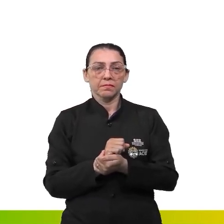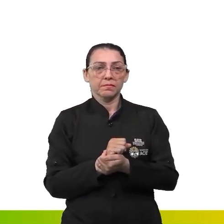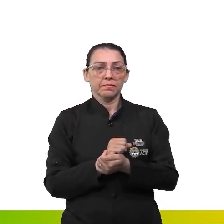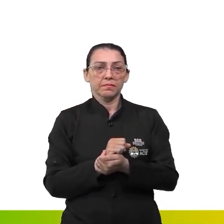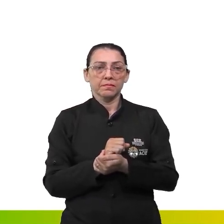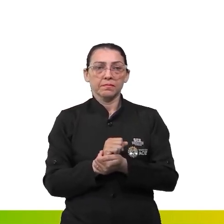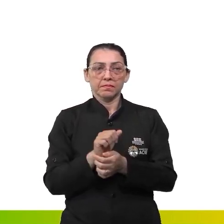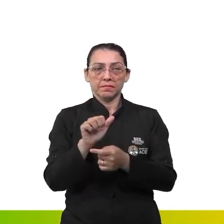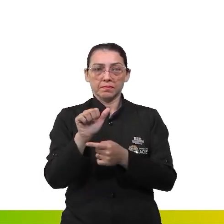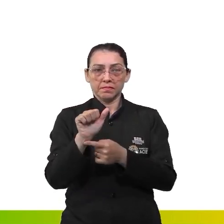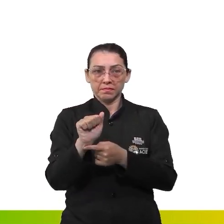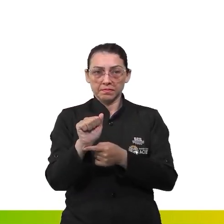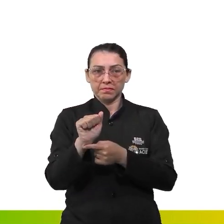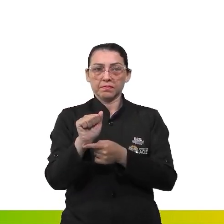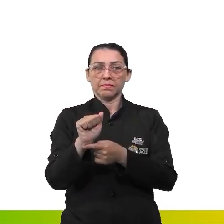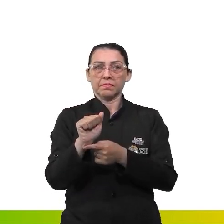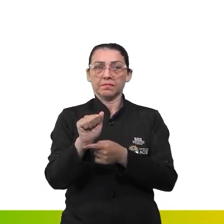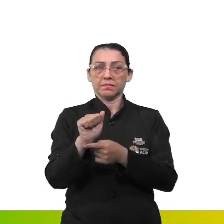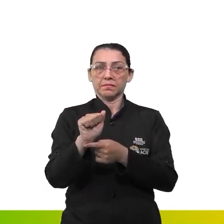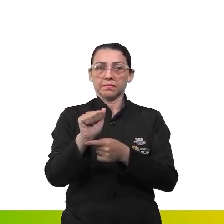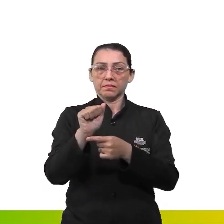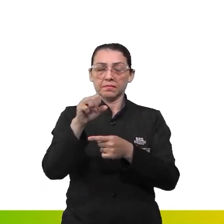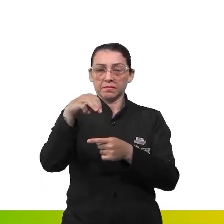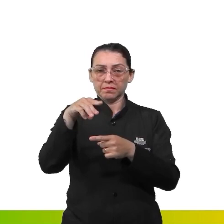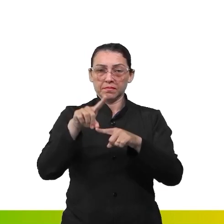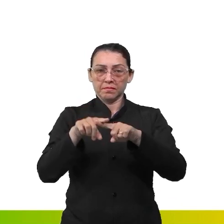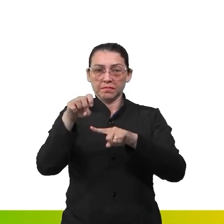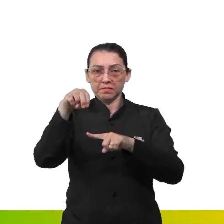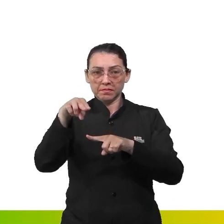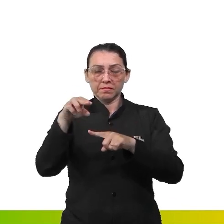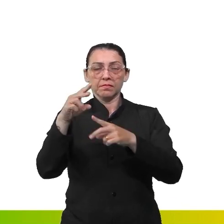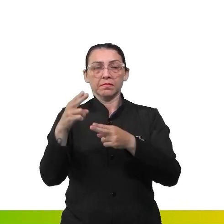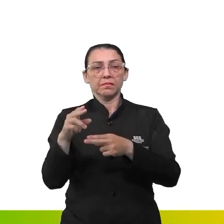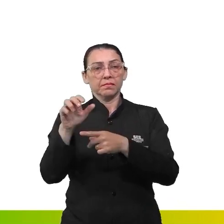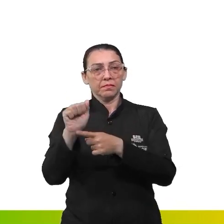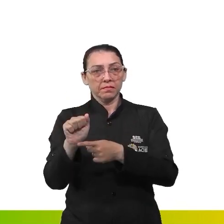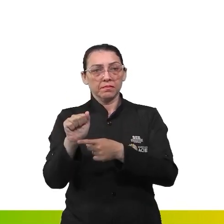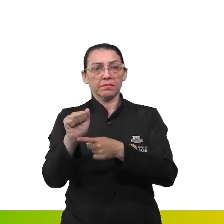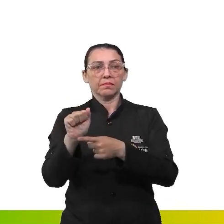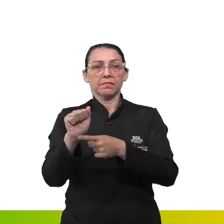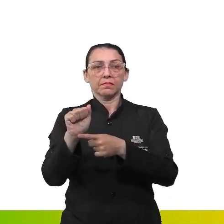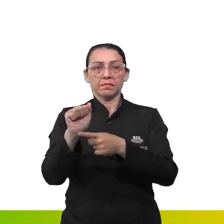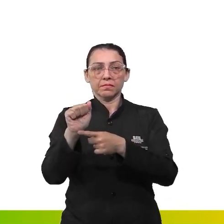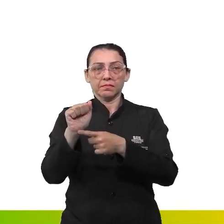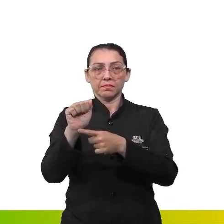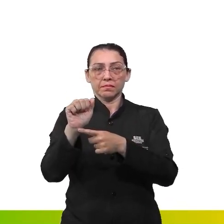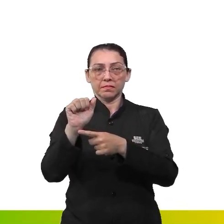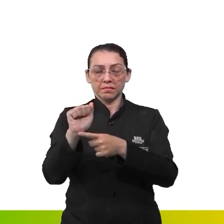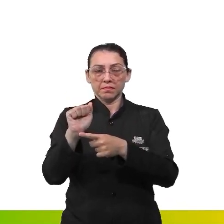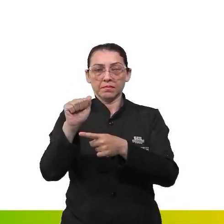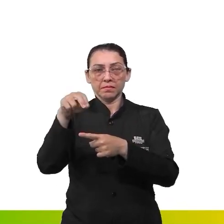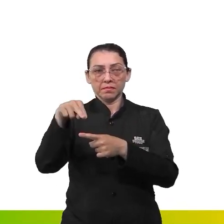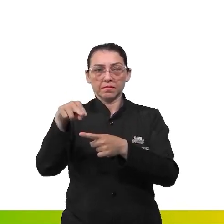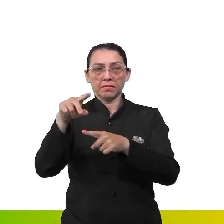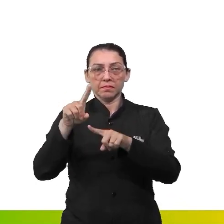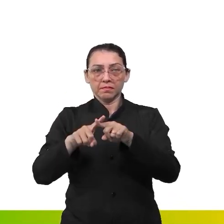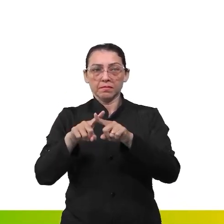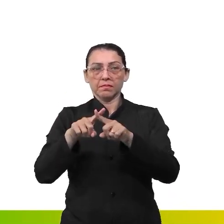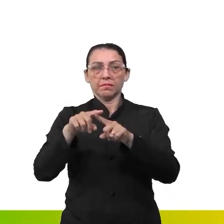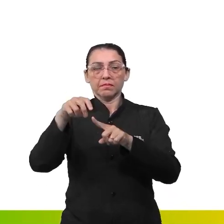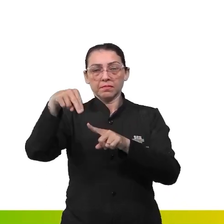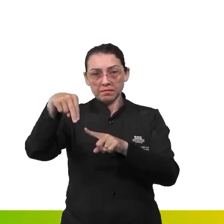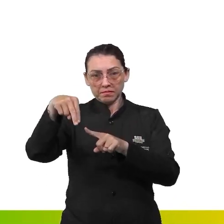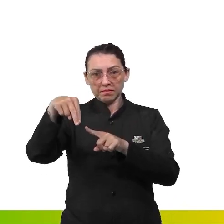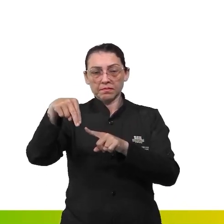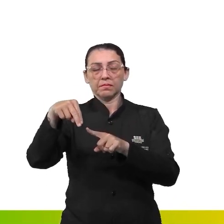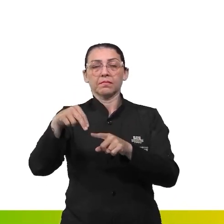elevado a m mais n é igual a A elevado a m vezes A elevado a n. Em outras palavras,